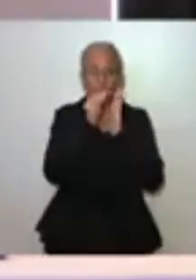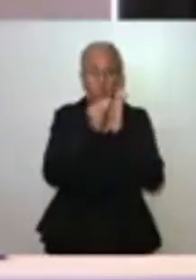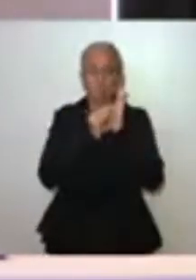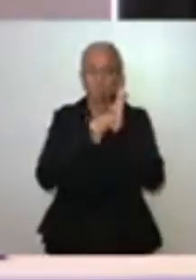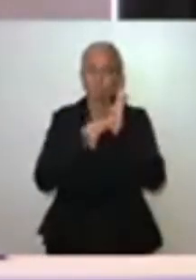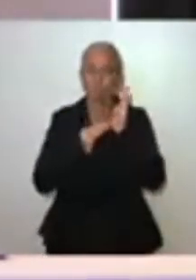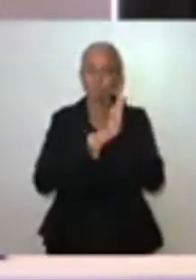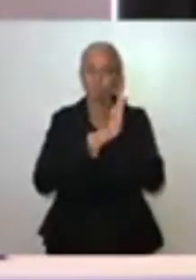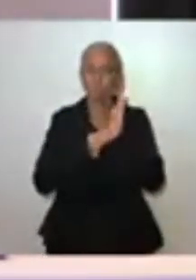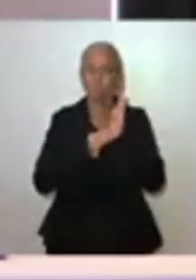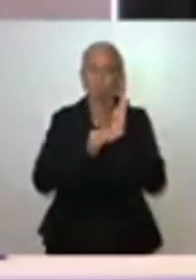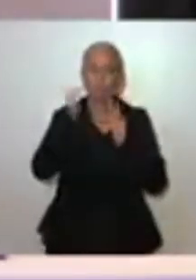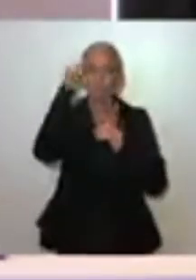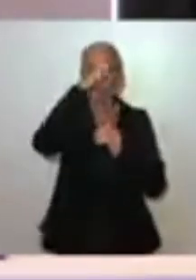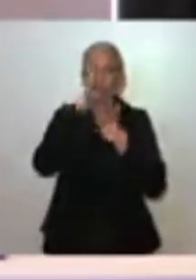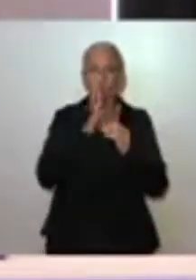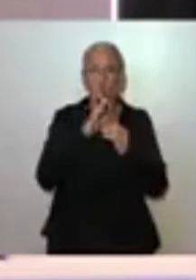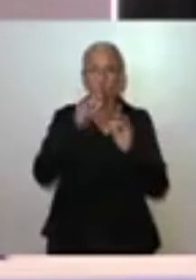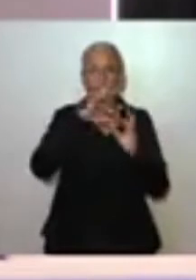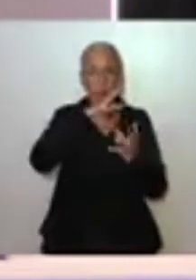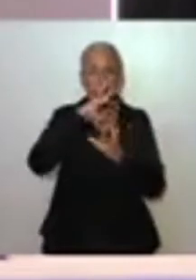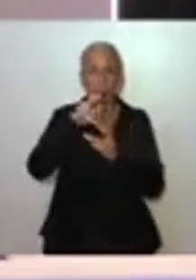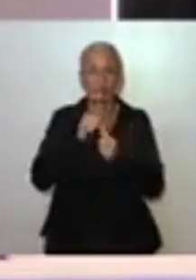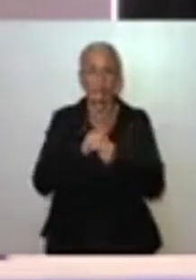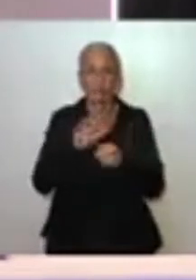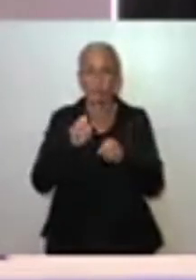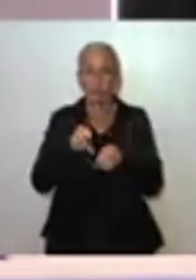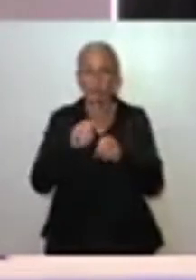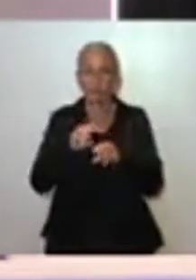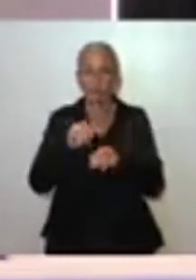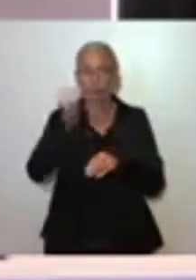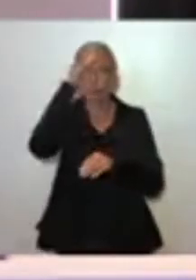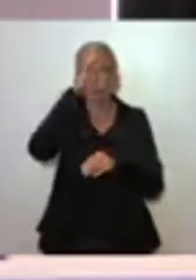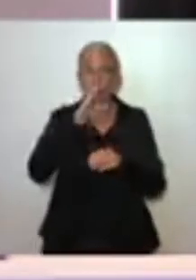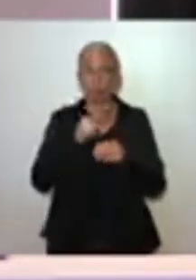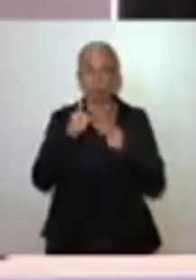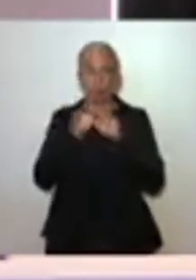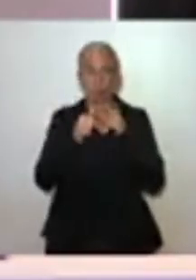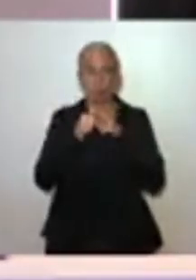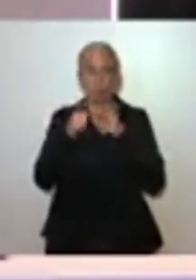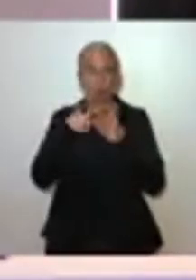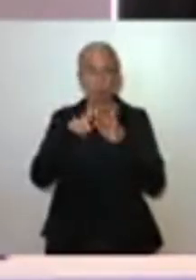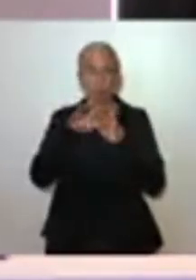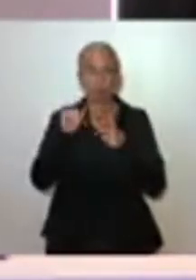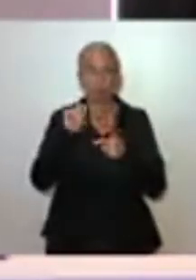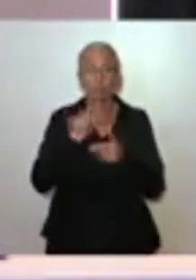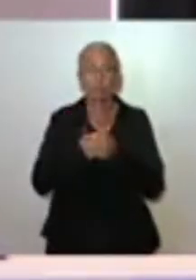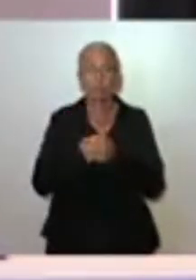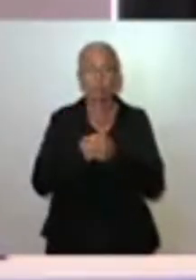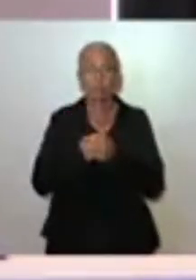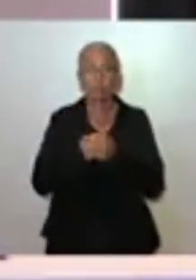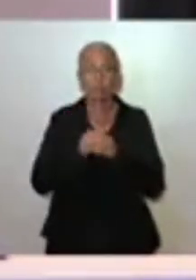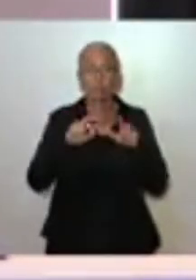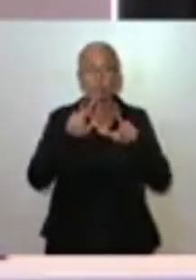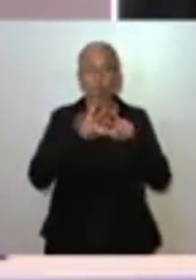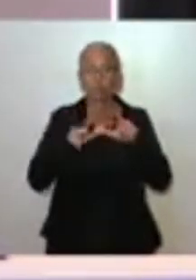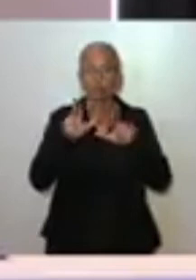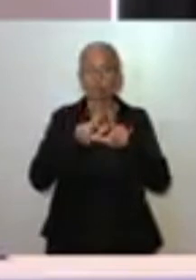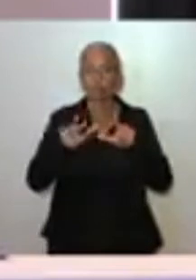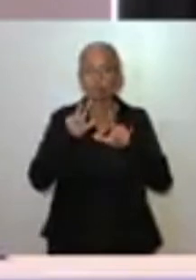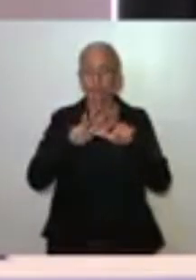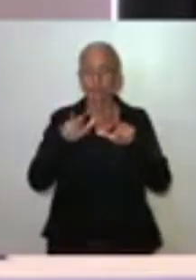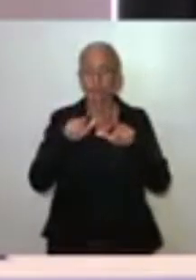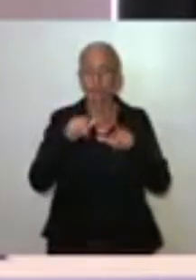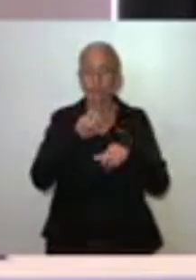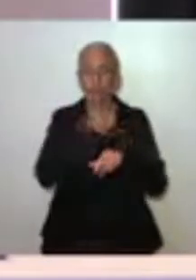principais agências brasileiras e estrangeiras problemas da educação no Brasil são não alfabetização da criança na idade